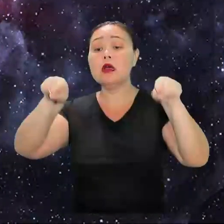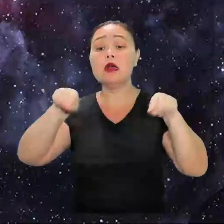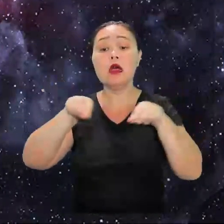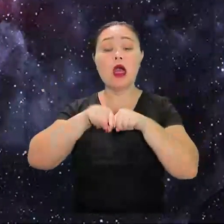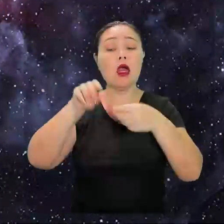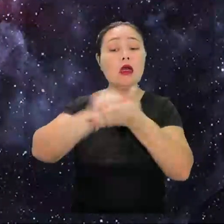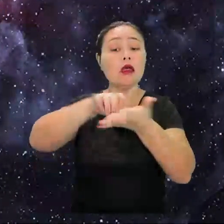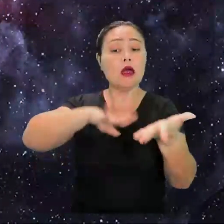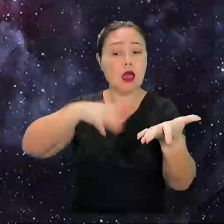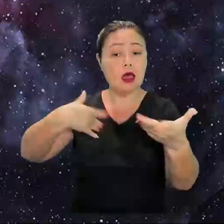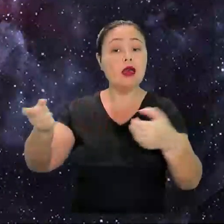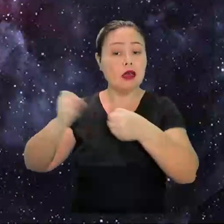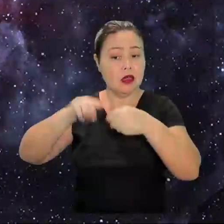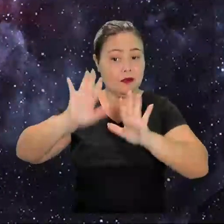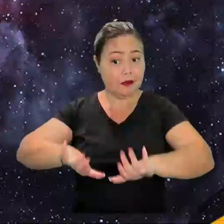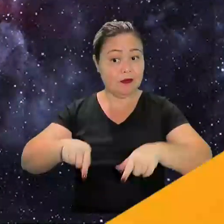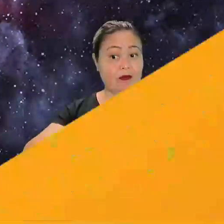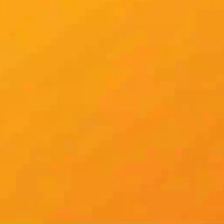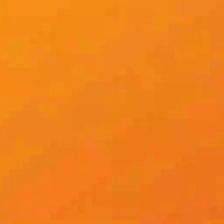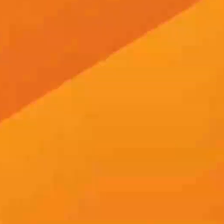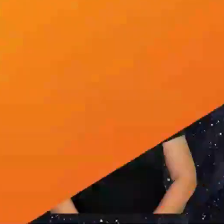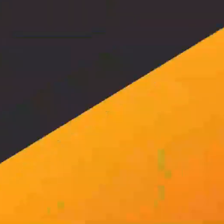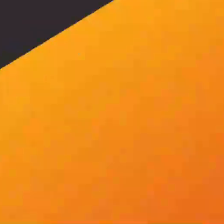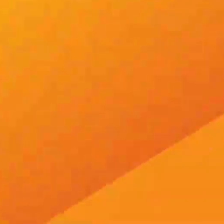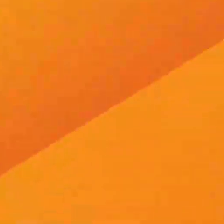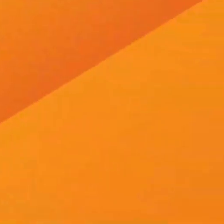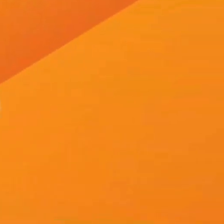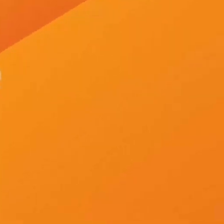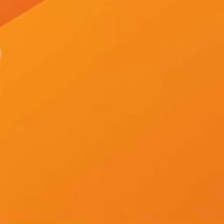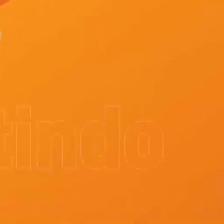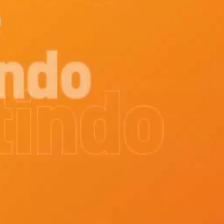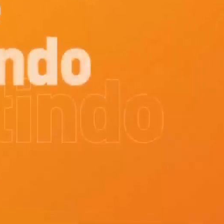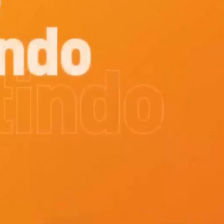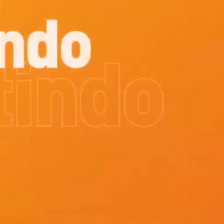sala, né? A gente já está de volta.